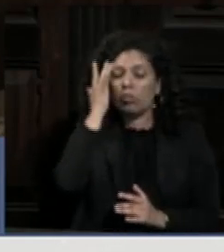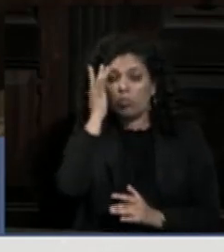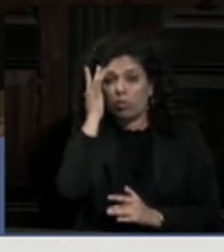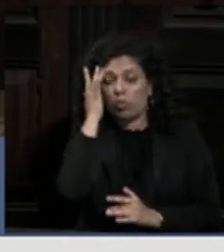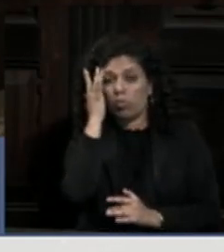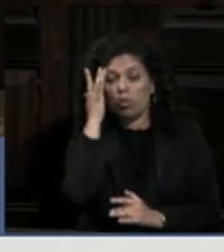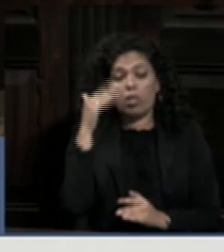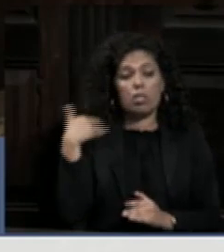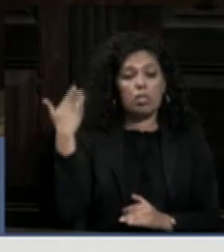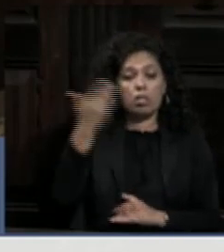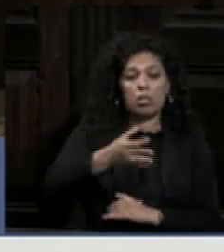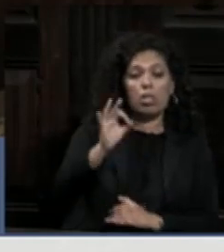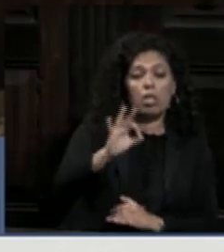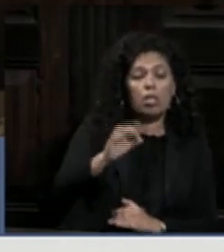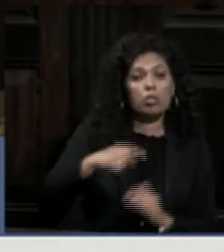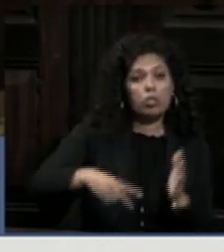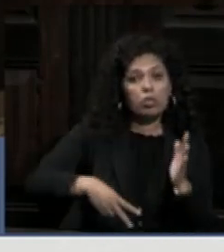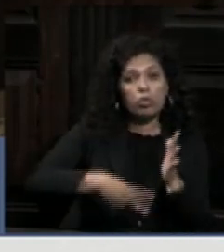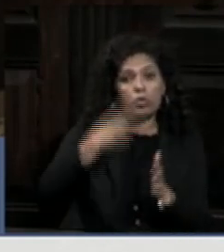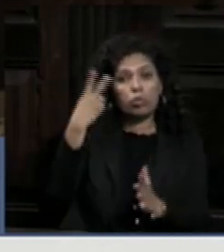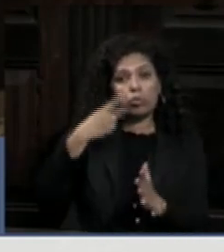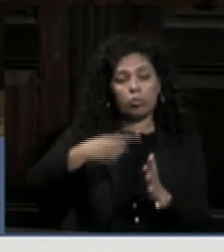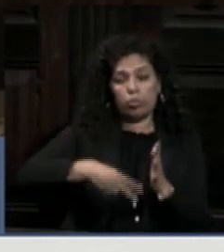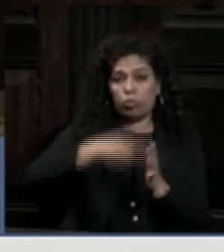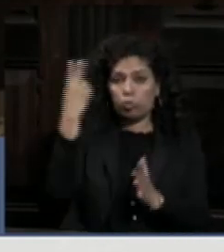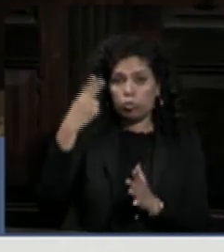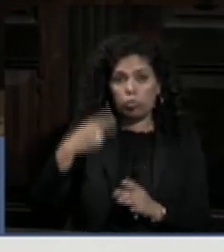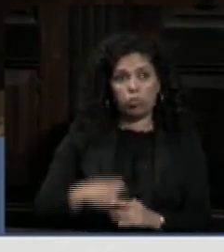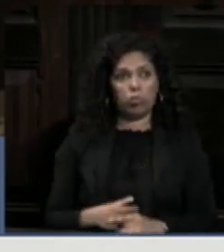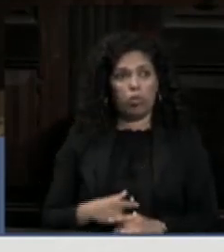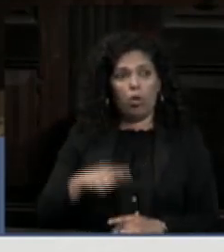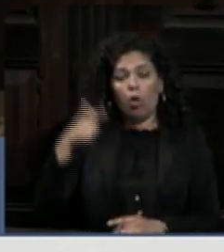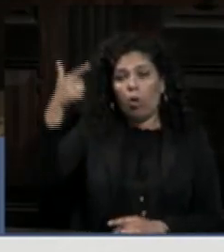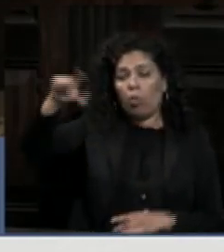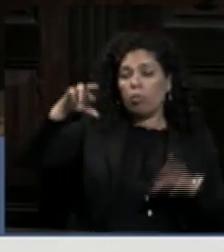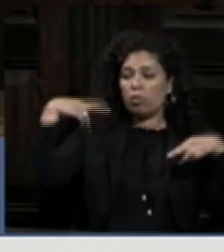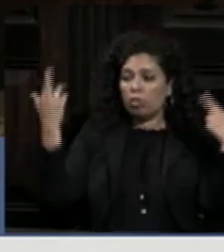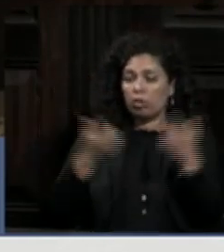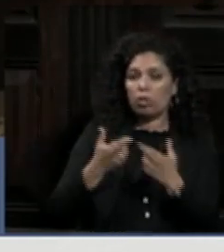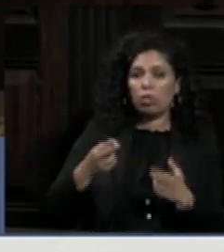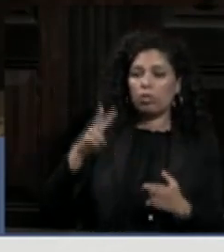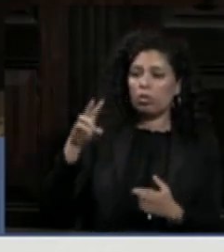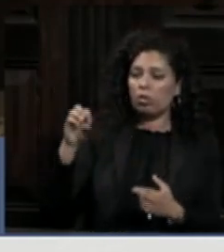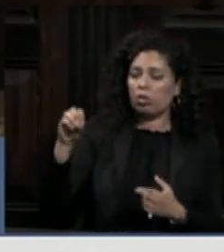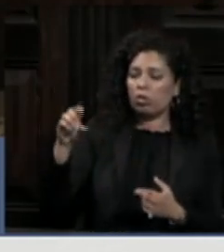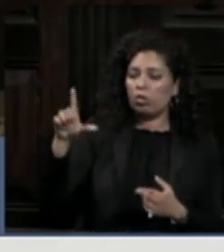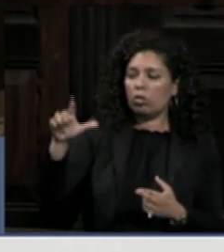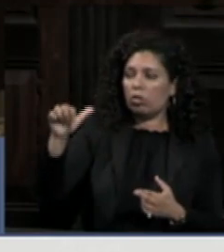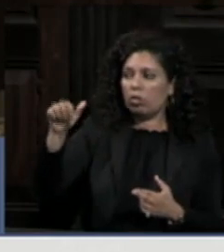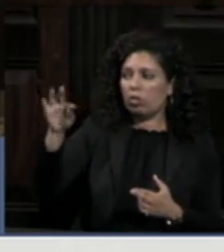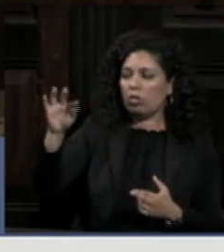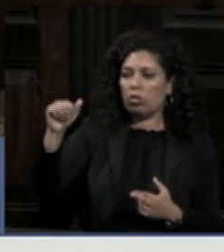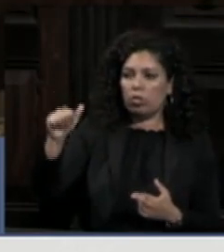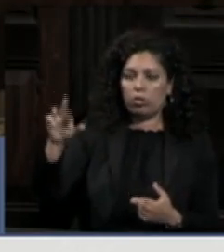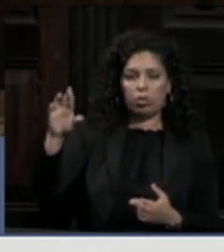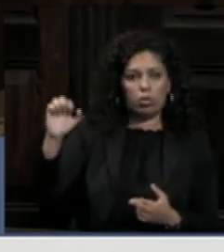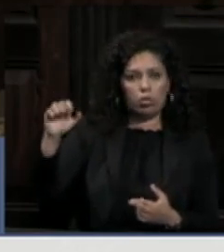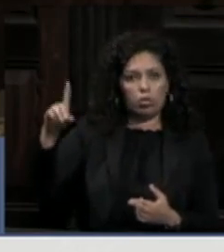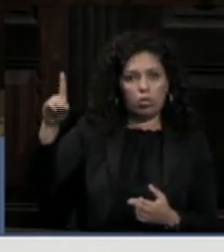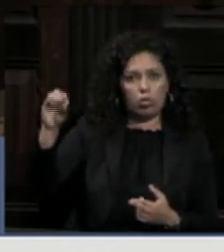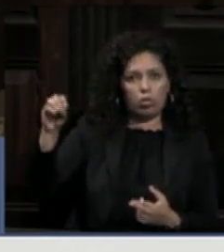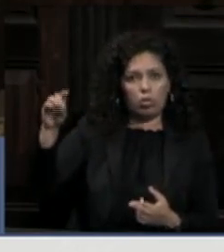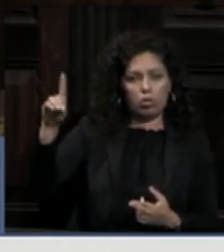já é a segunda vez que acontece uma outra audiência se volta redonda na câmara de vereadores de volta redonda para